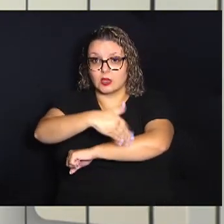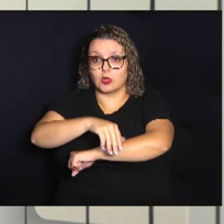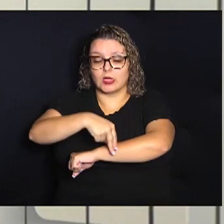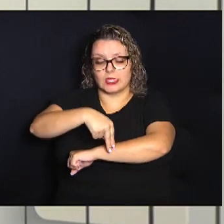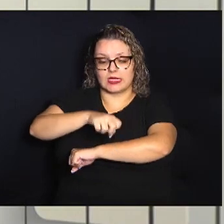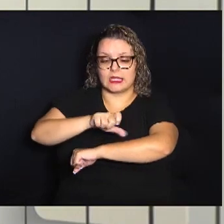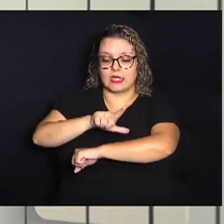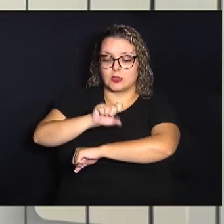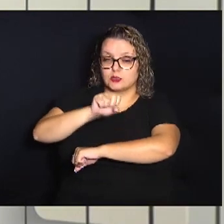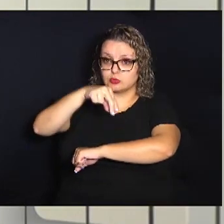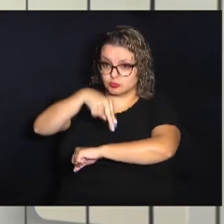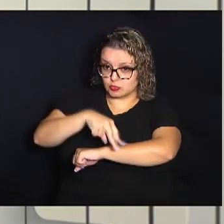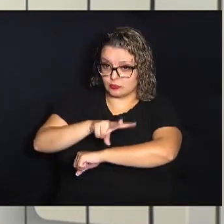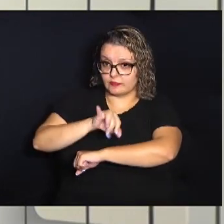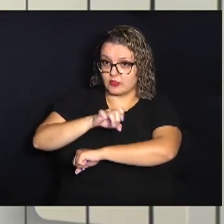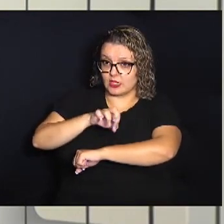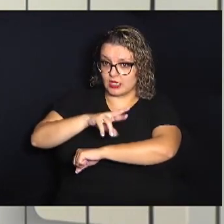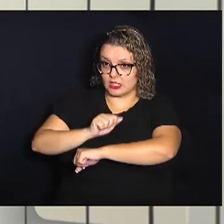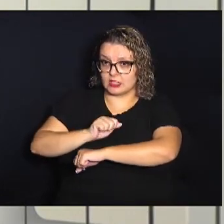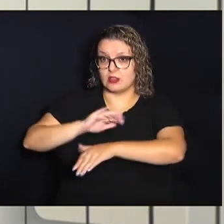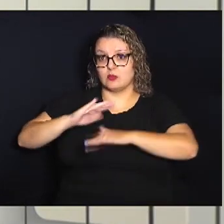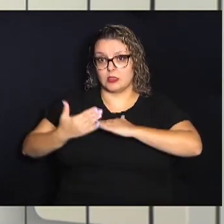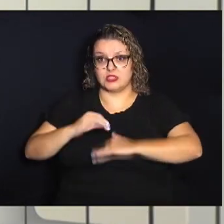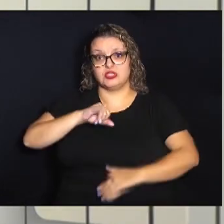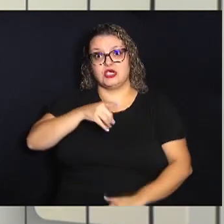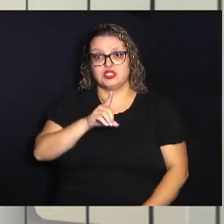de Vasconcelos, no bairro Jardim Lisa.